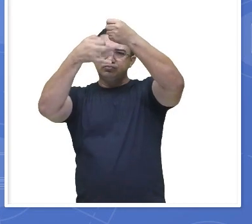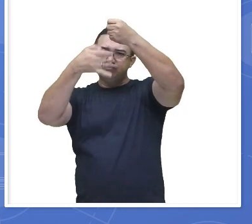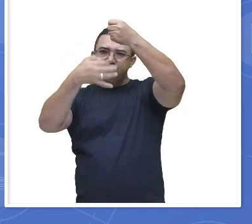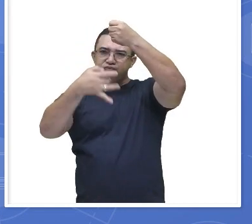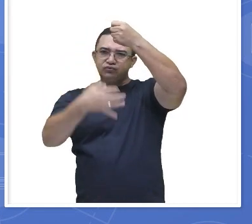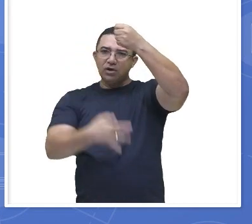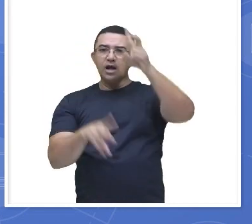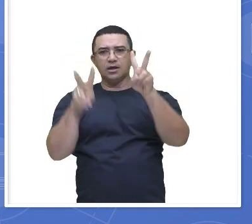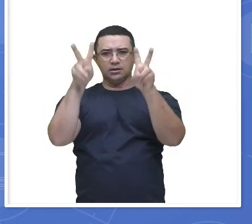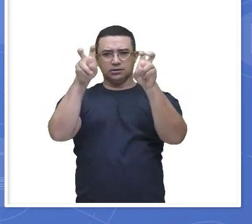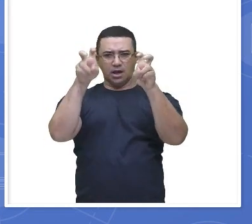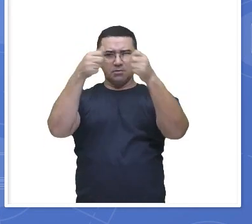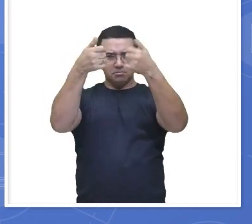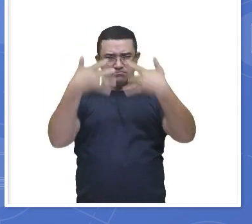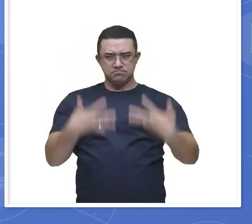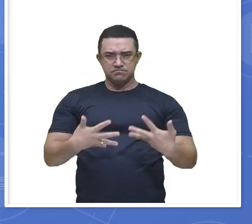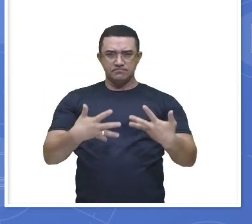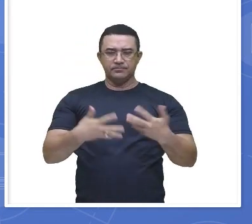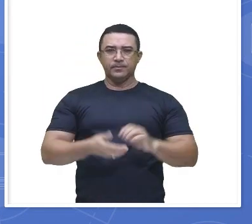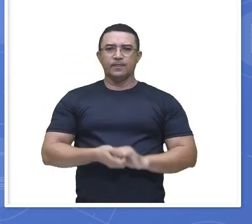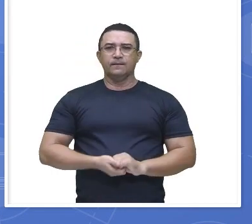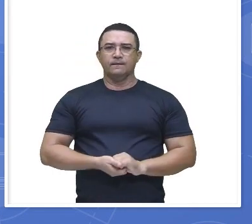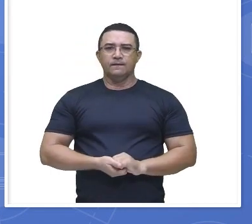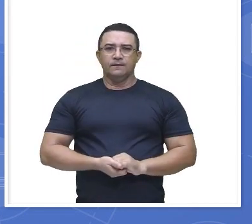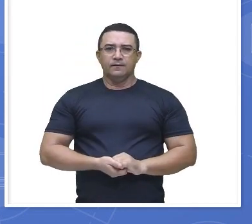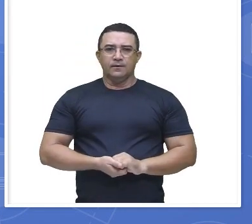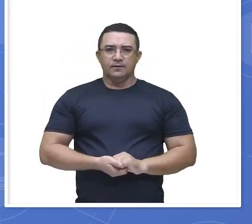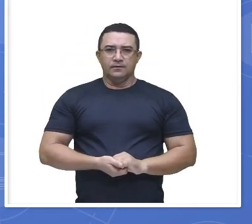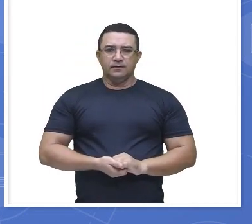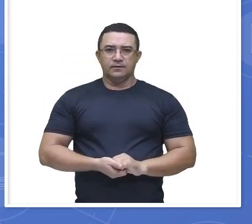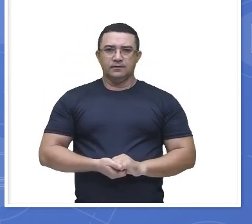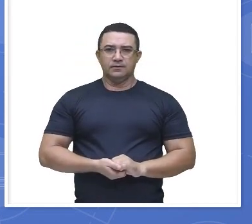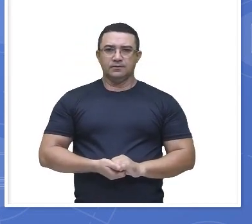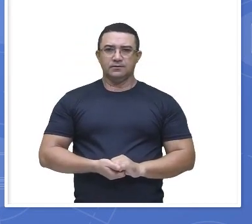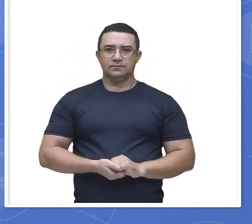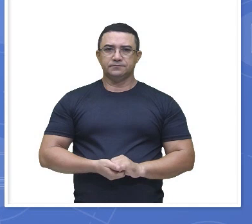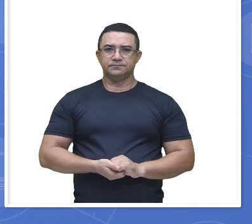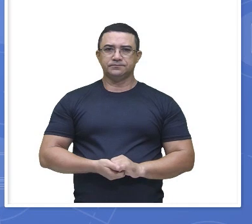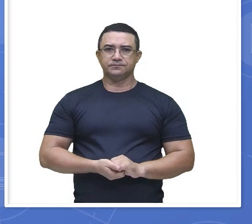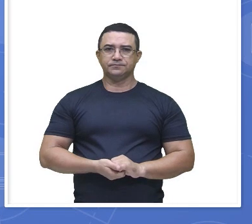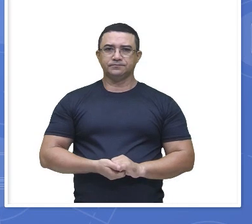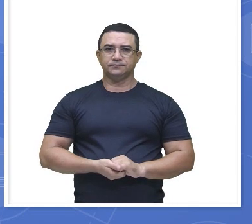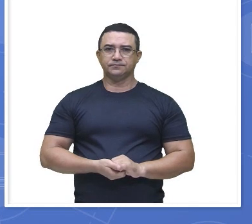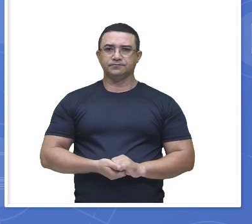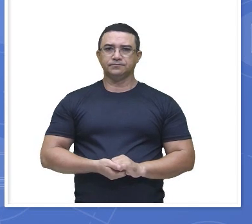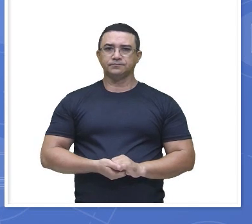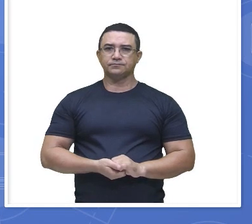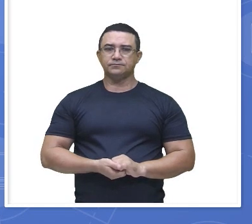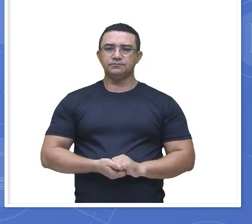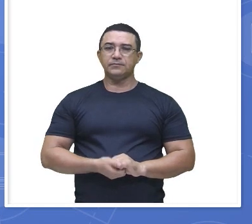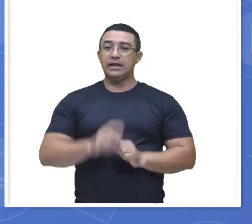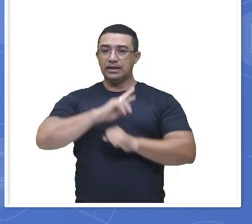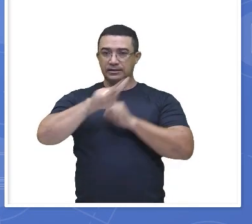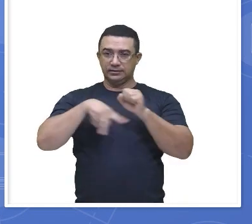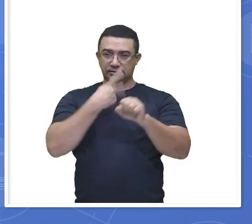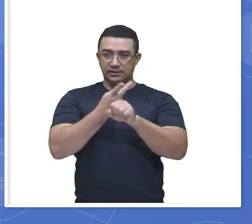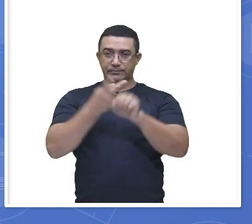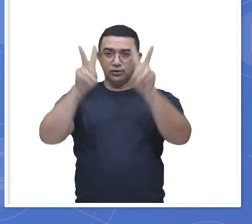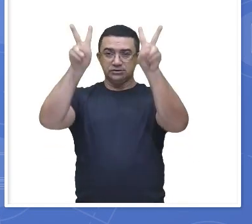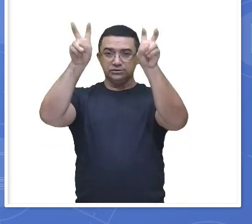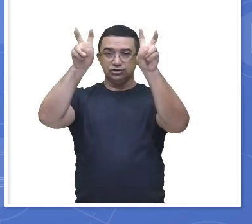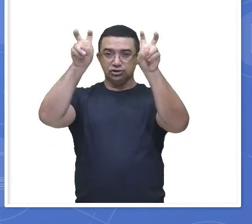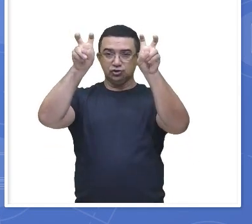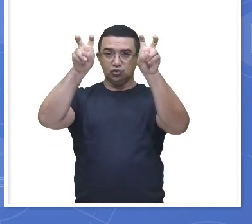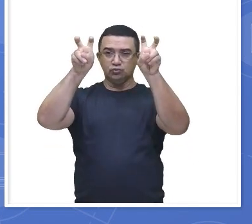vai abordar, tá bom? Seguindo na sequência, após o título, o próximo ponto é a